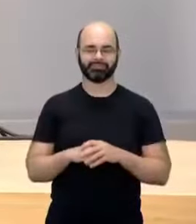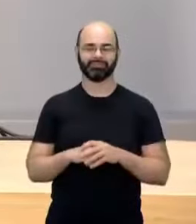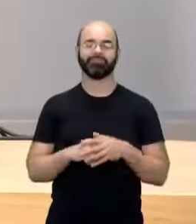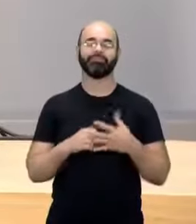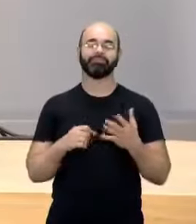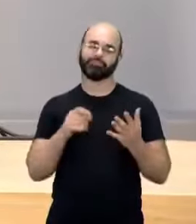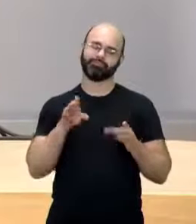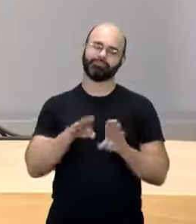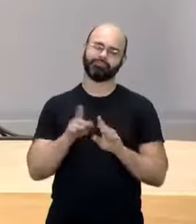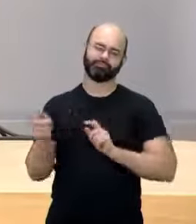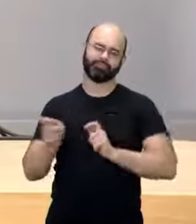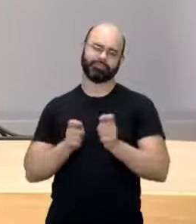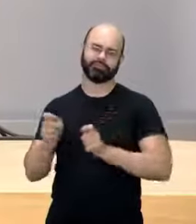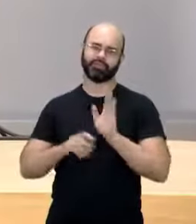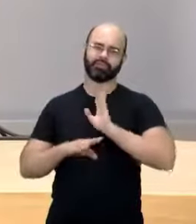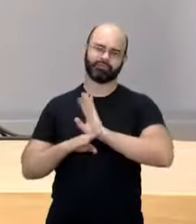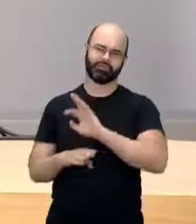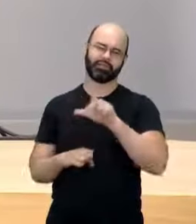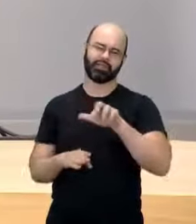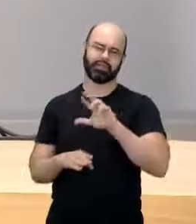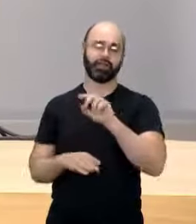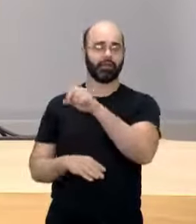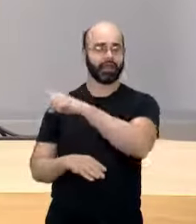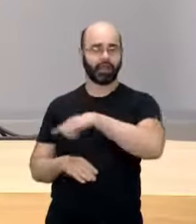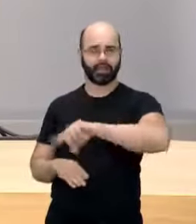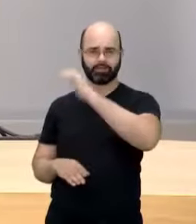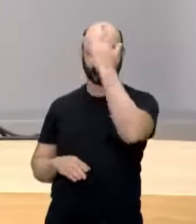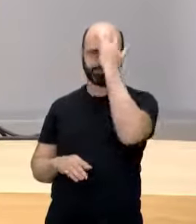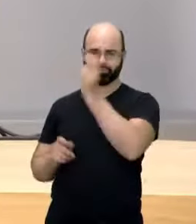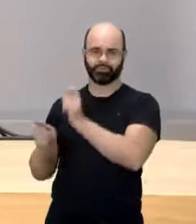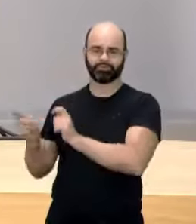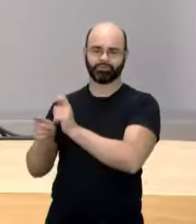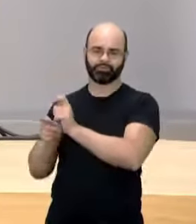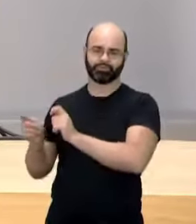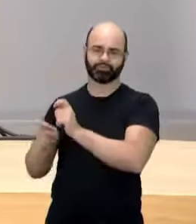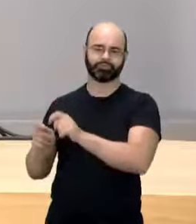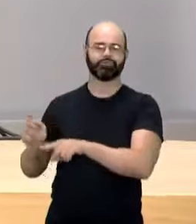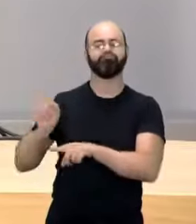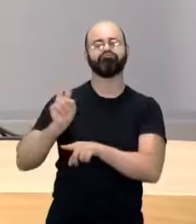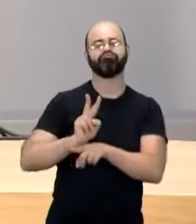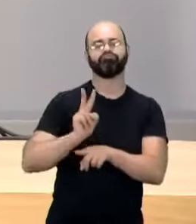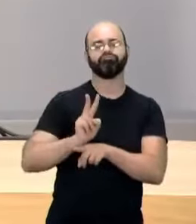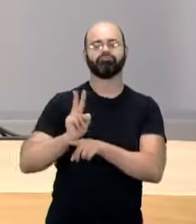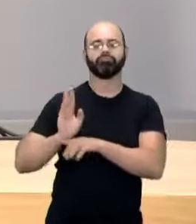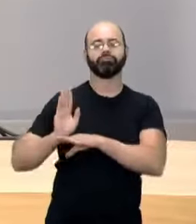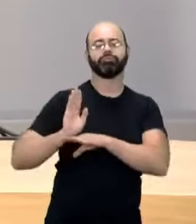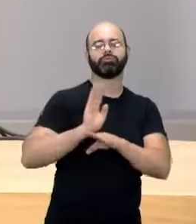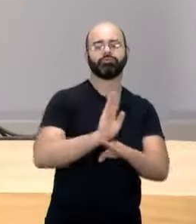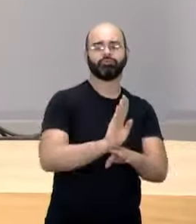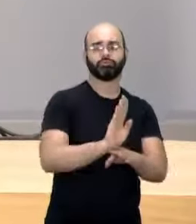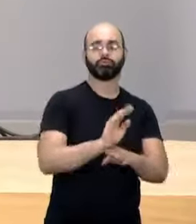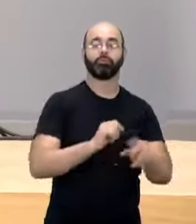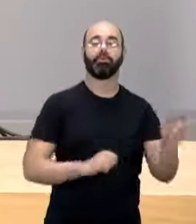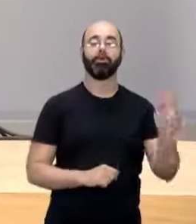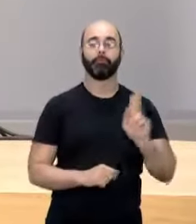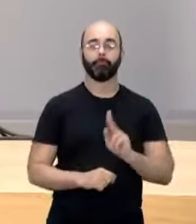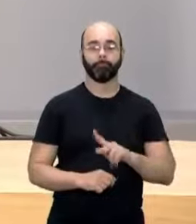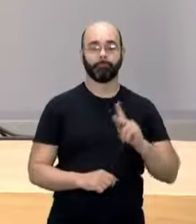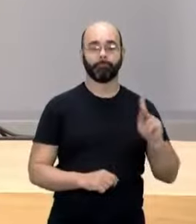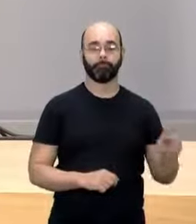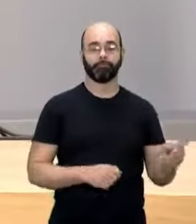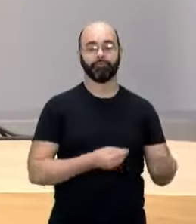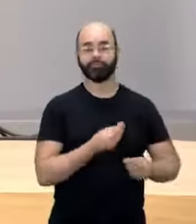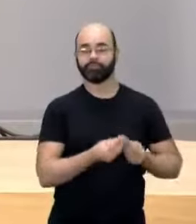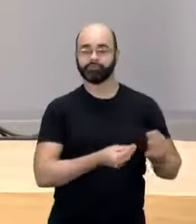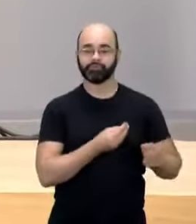que vão fazer o acompanhamento junto aos nossos professores de como que esses estudantes podem preencher